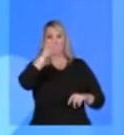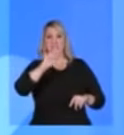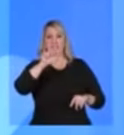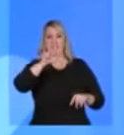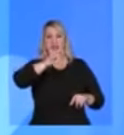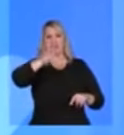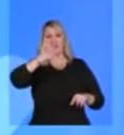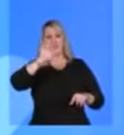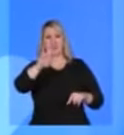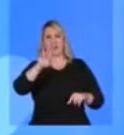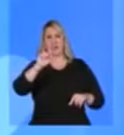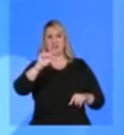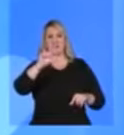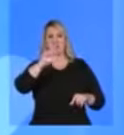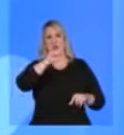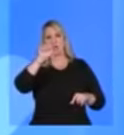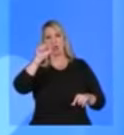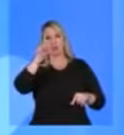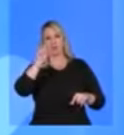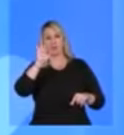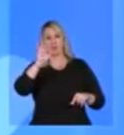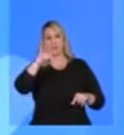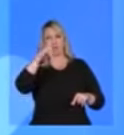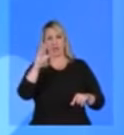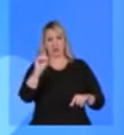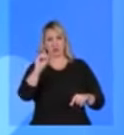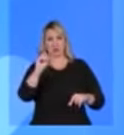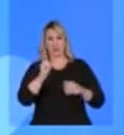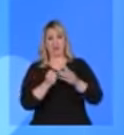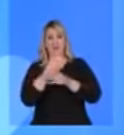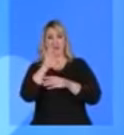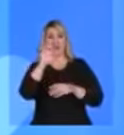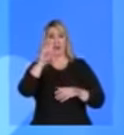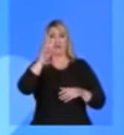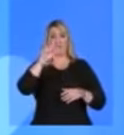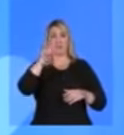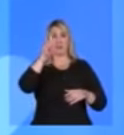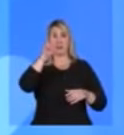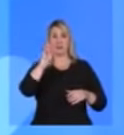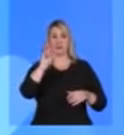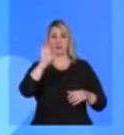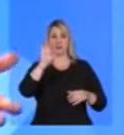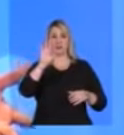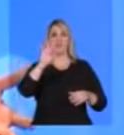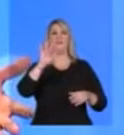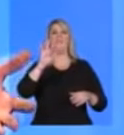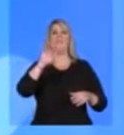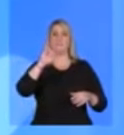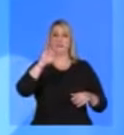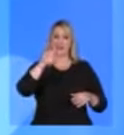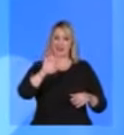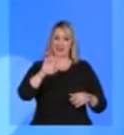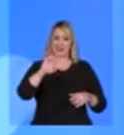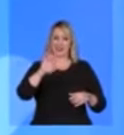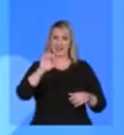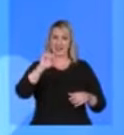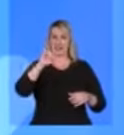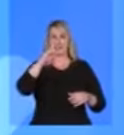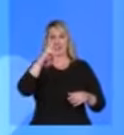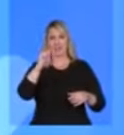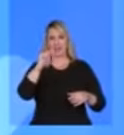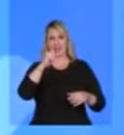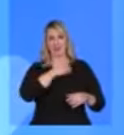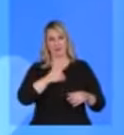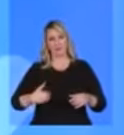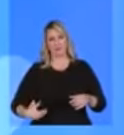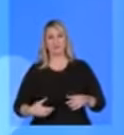fizemos a reforma no Salgado Filho fizemos criamos o evand Freire O evand Freire na Ilha do Governador que era uma promessa que existia um novo Hospital